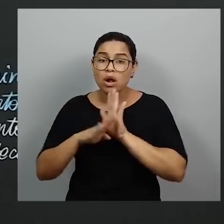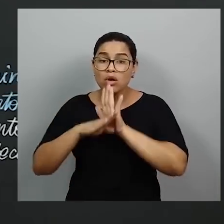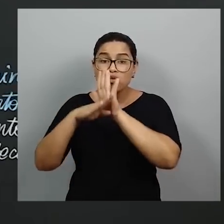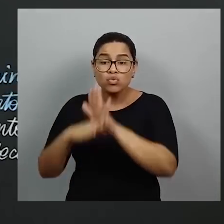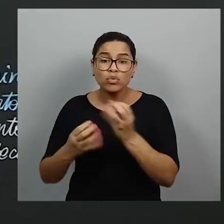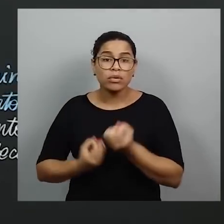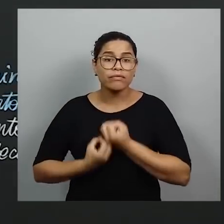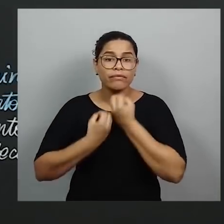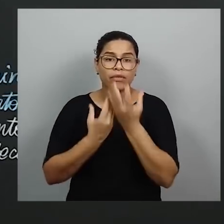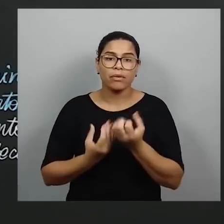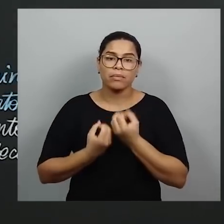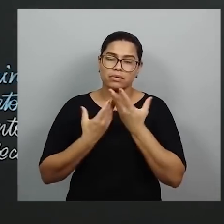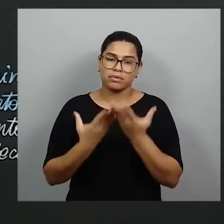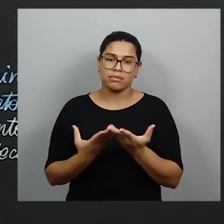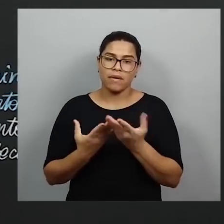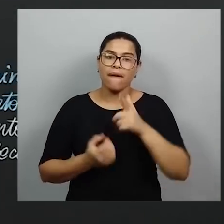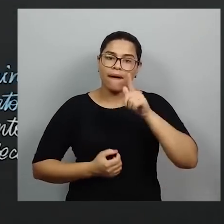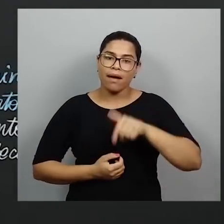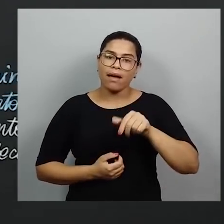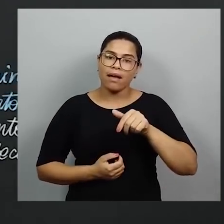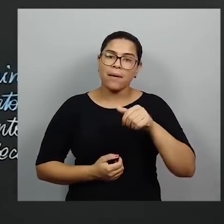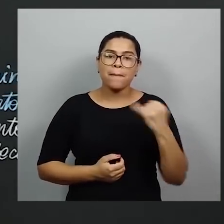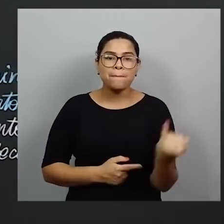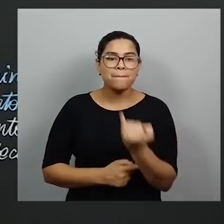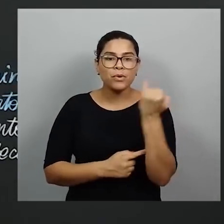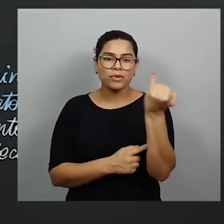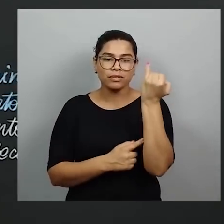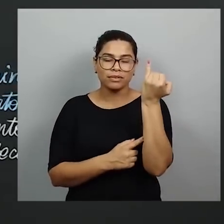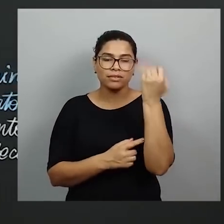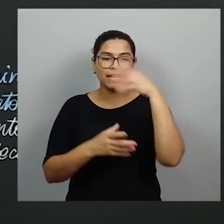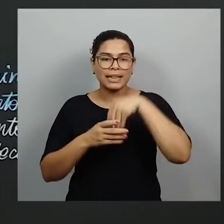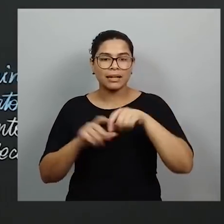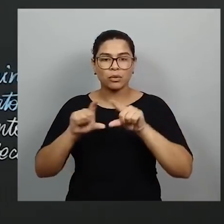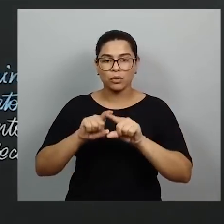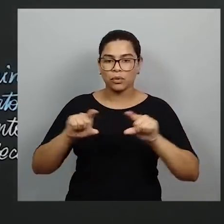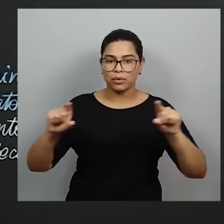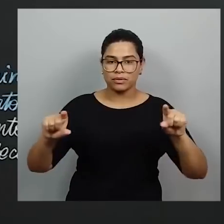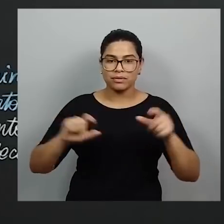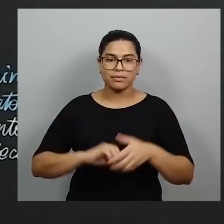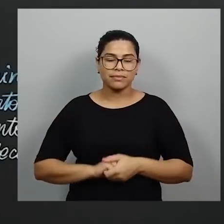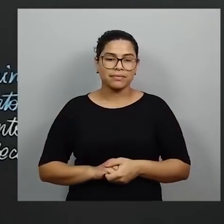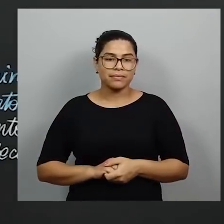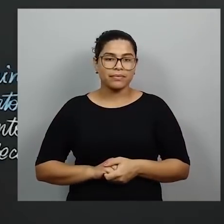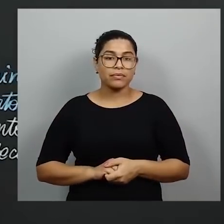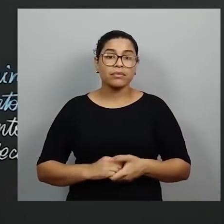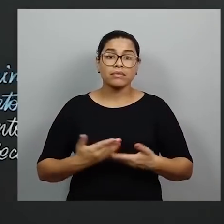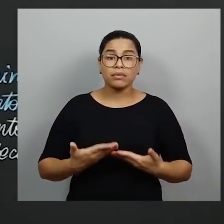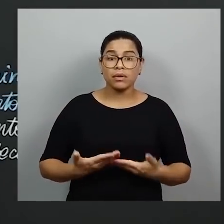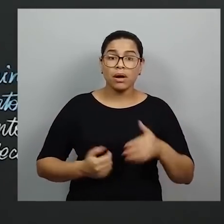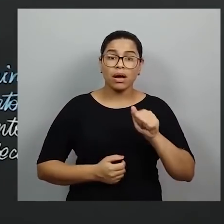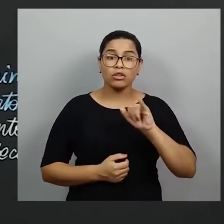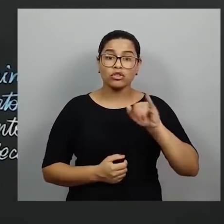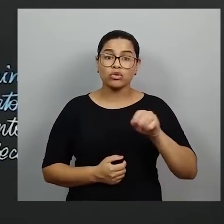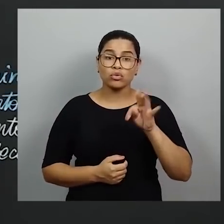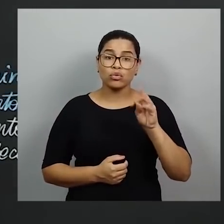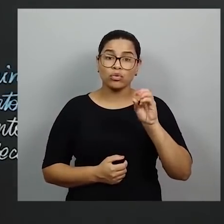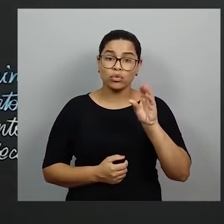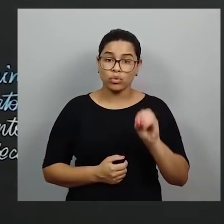uma informação e esse acréscimo é útil para a minha oração. Então, adjuntos adnominais